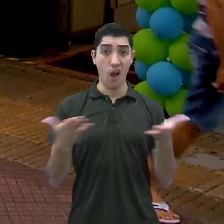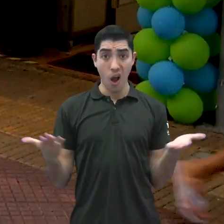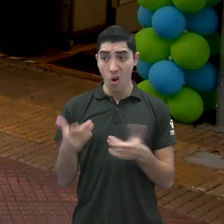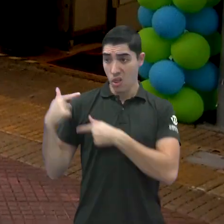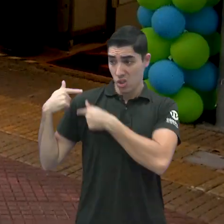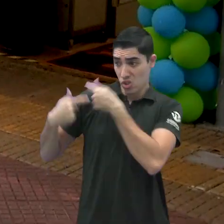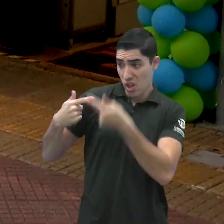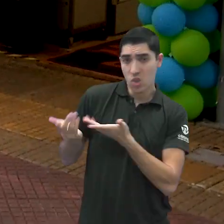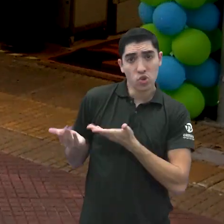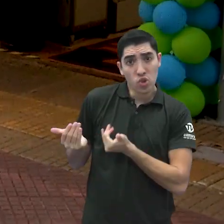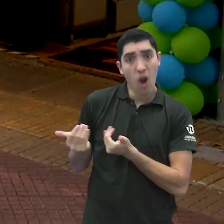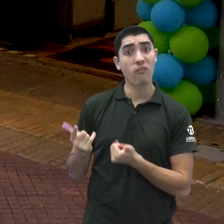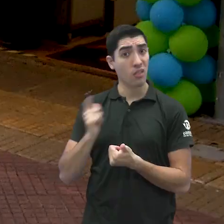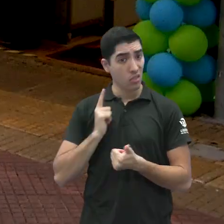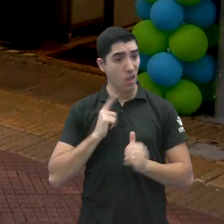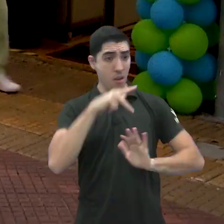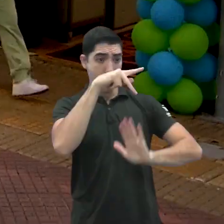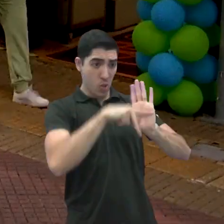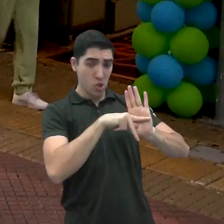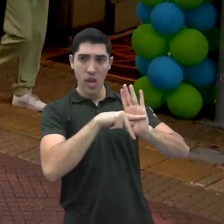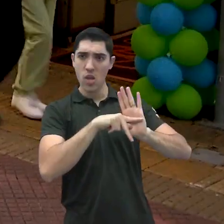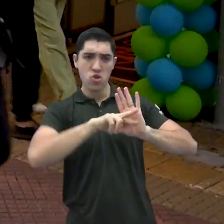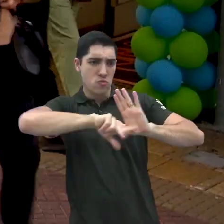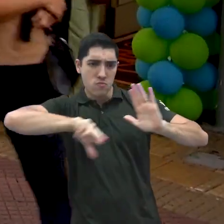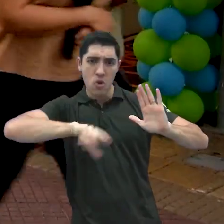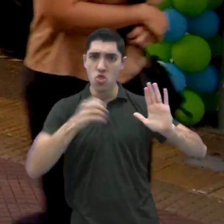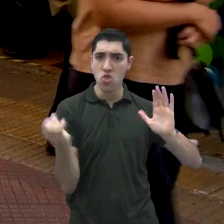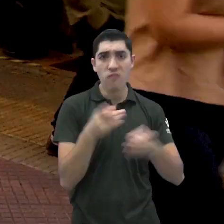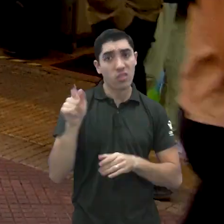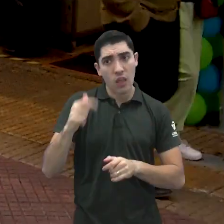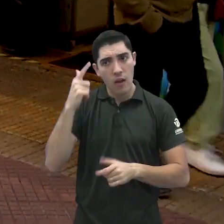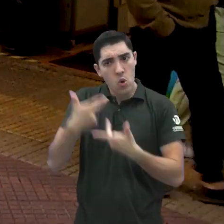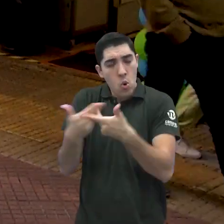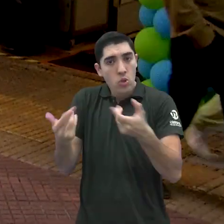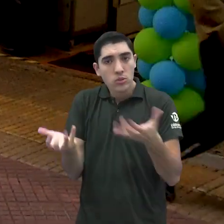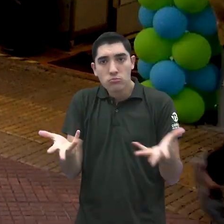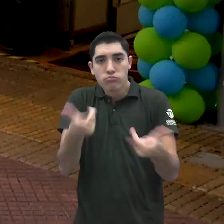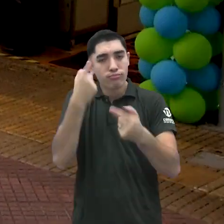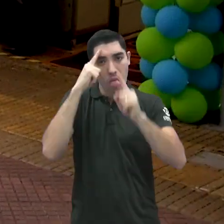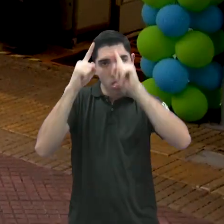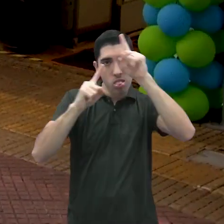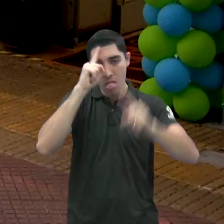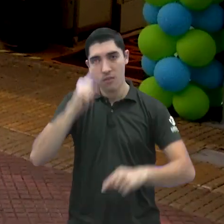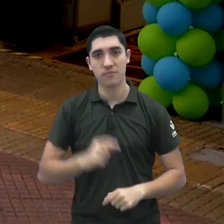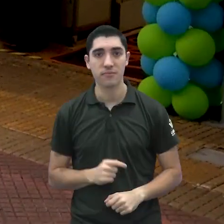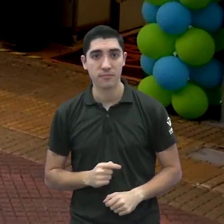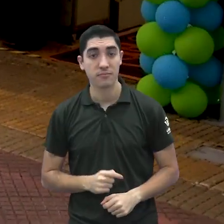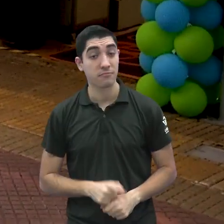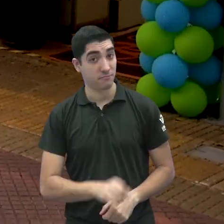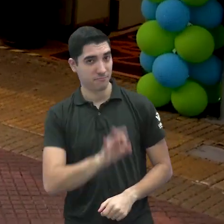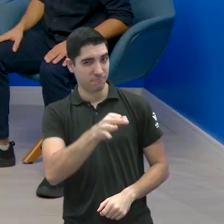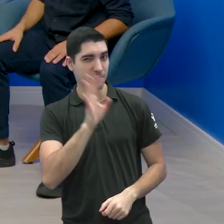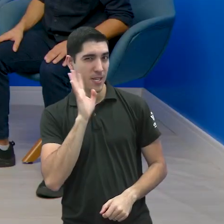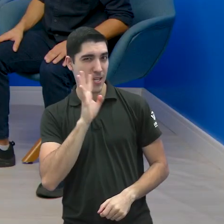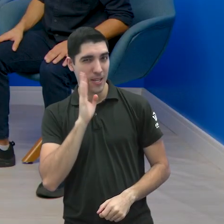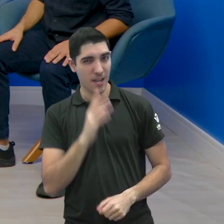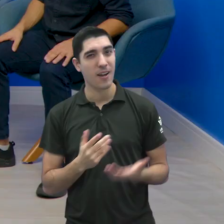pra gente mesmo, porque a gente tá vendo uma geração aí muito nova, tem muitos projetos novos e pode fazer muitas coisas